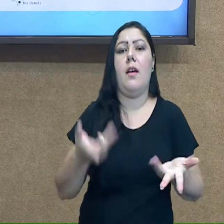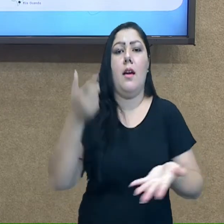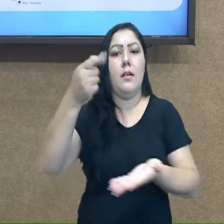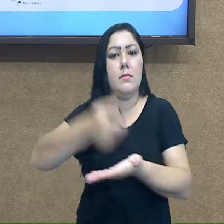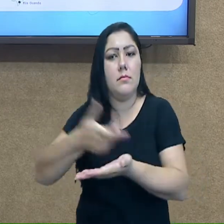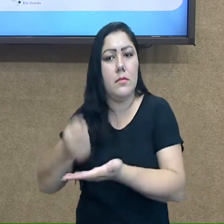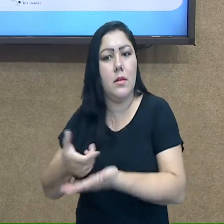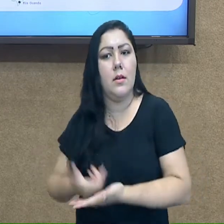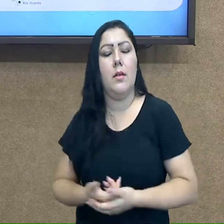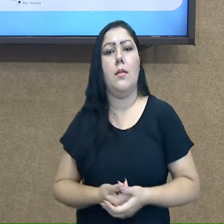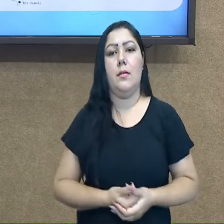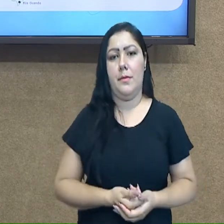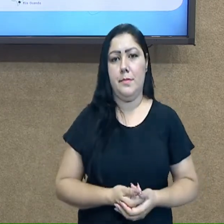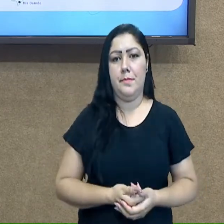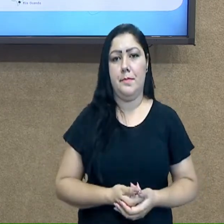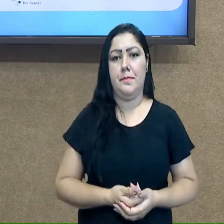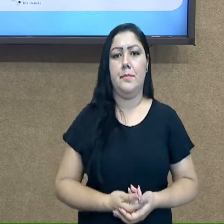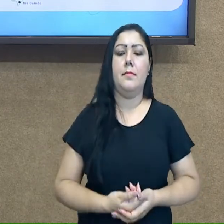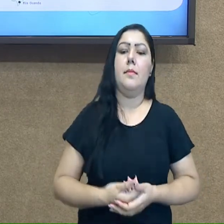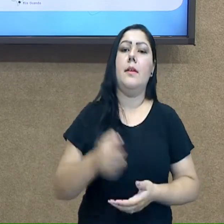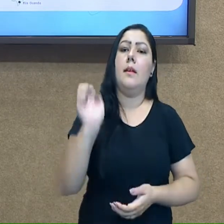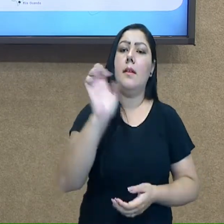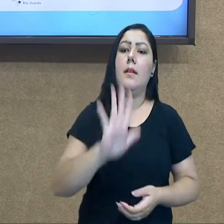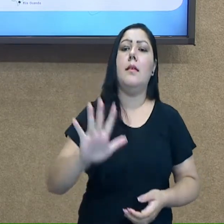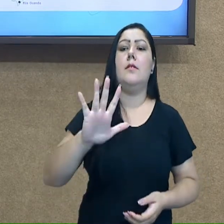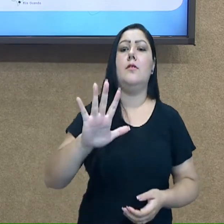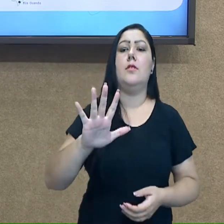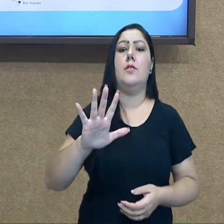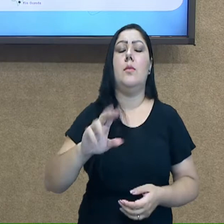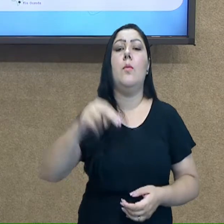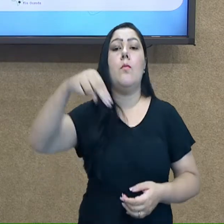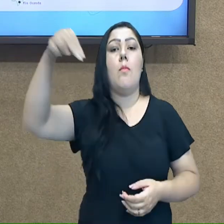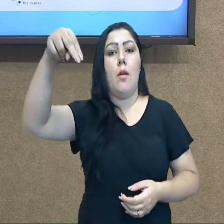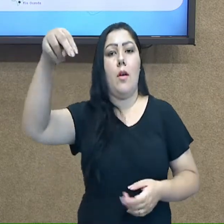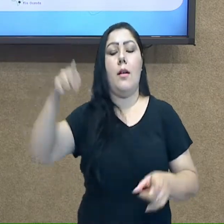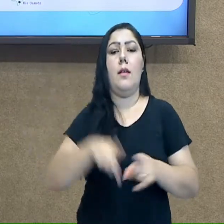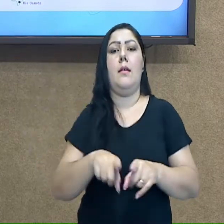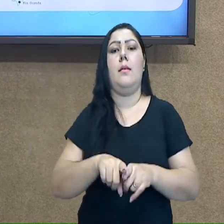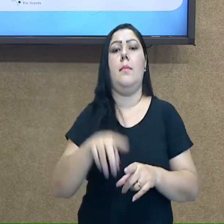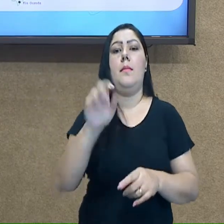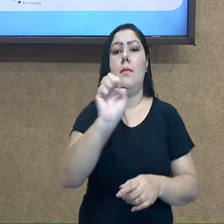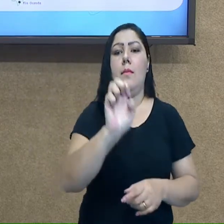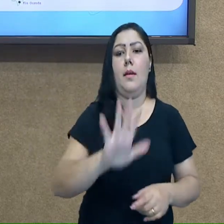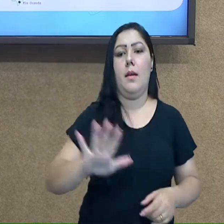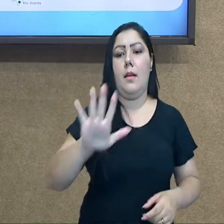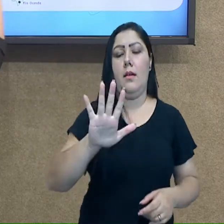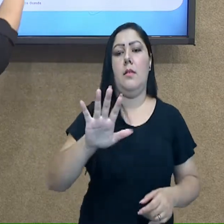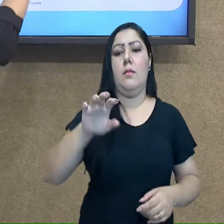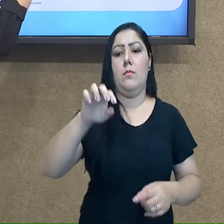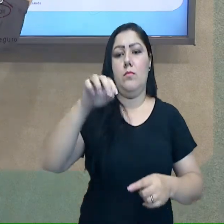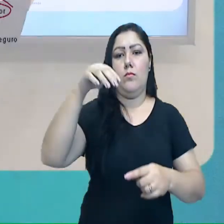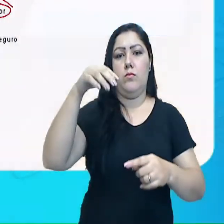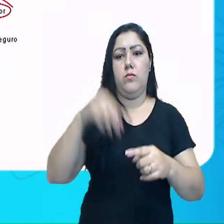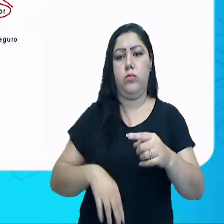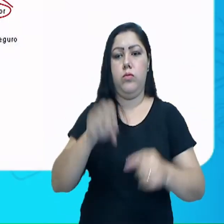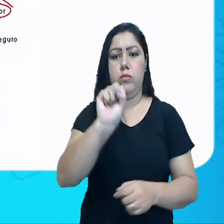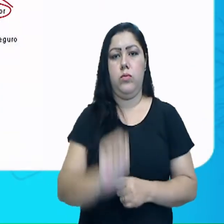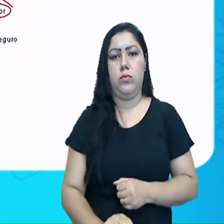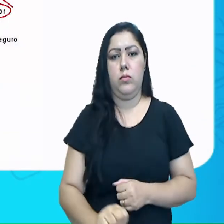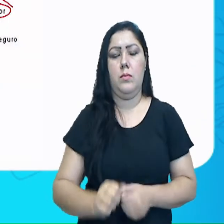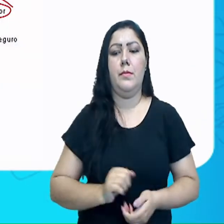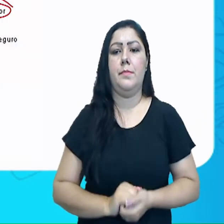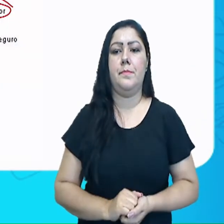no Nordeste e na região sul do território, né, como aqui no mapa dá para perceber que